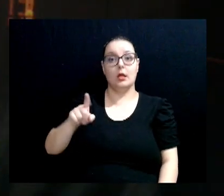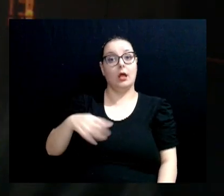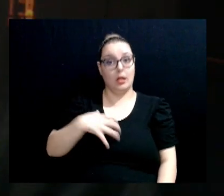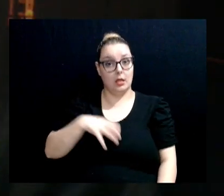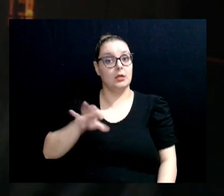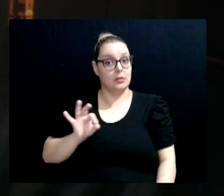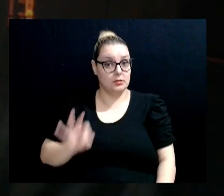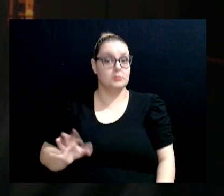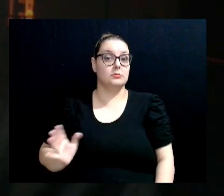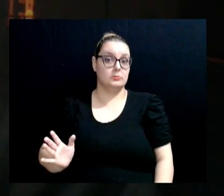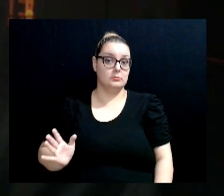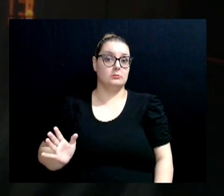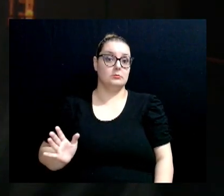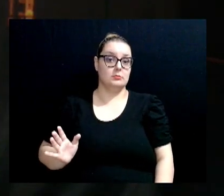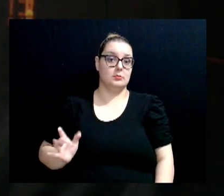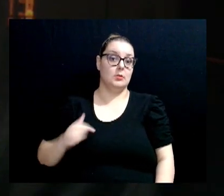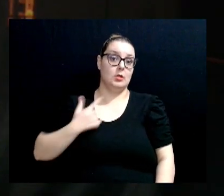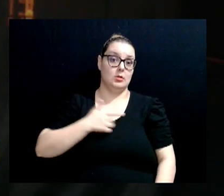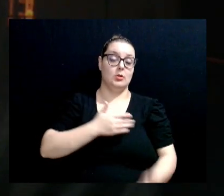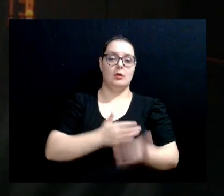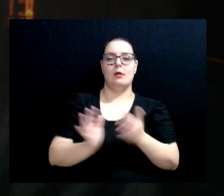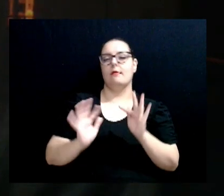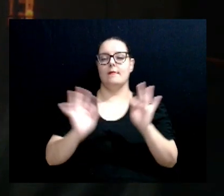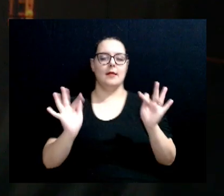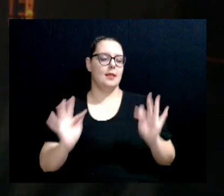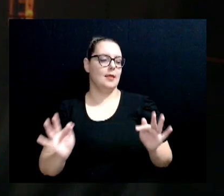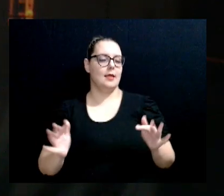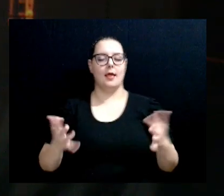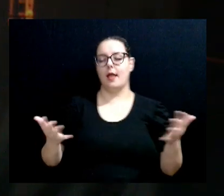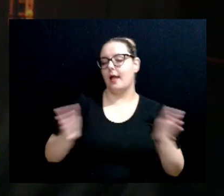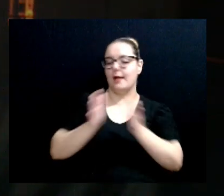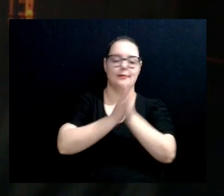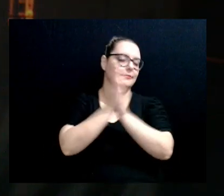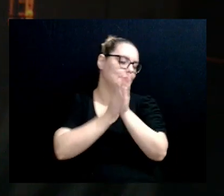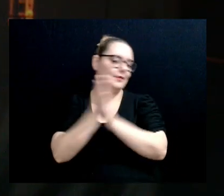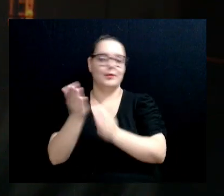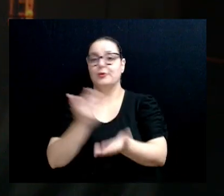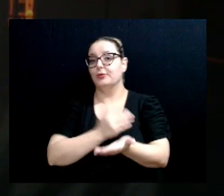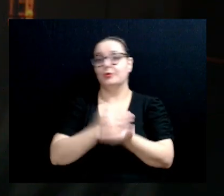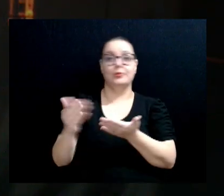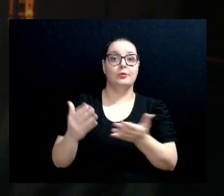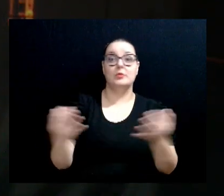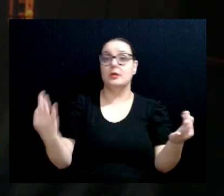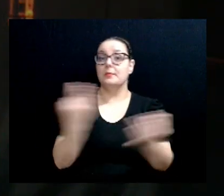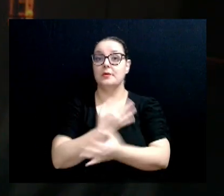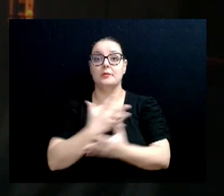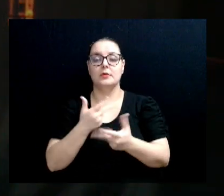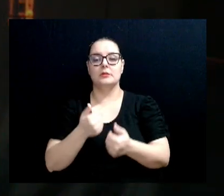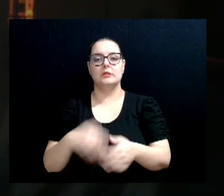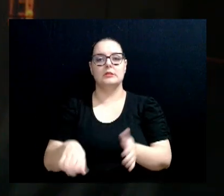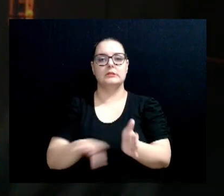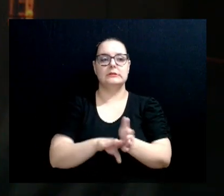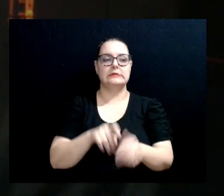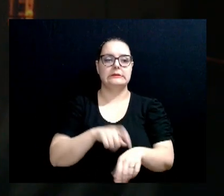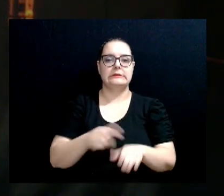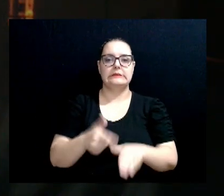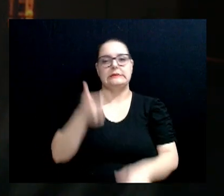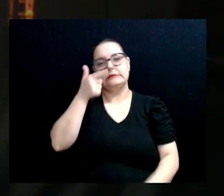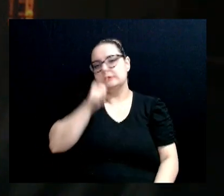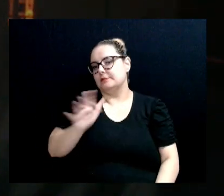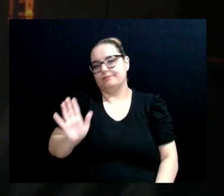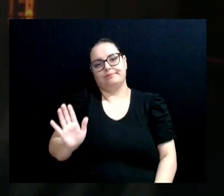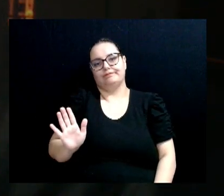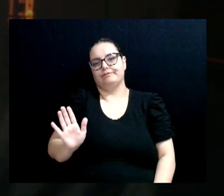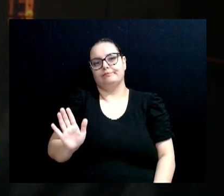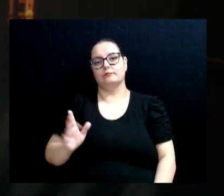gente inicia feliz da vida, né? Todo começo é maravilhoso para tudo. E aí chega um momento que você não consegue manter, porque tem